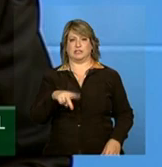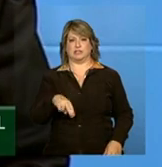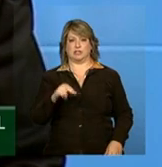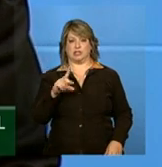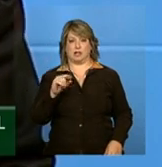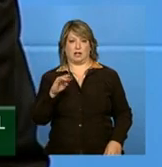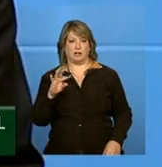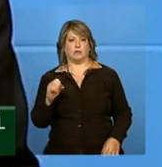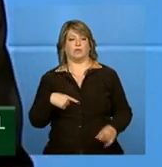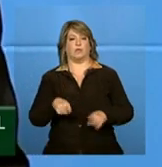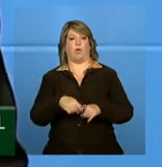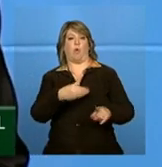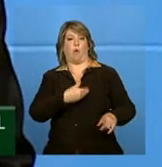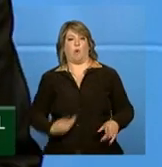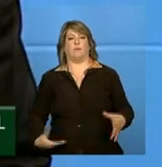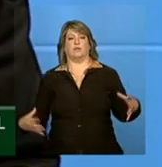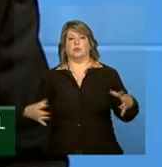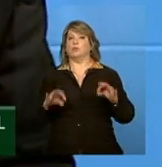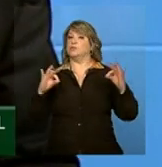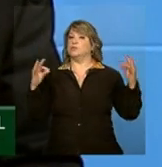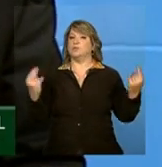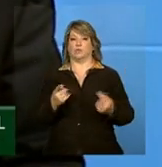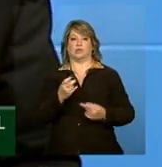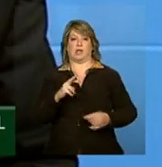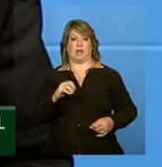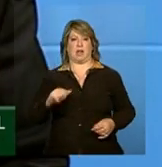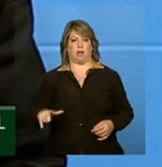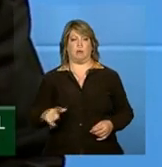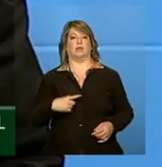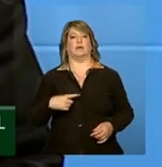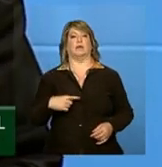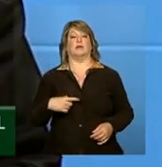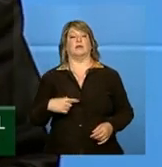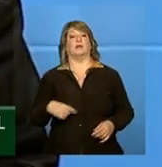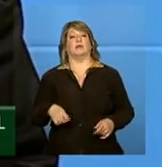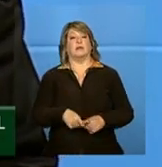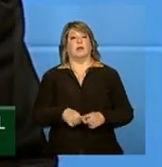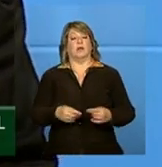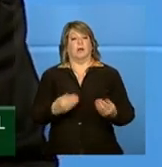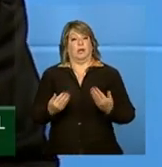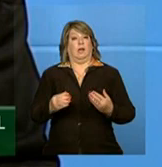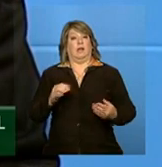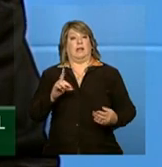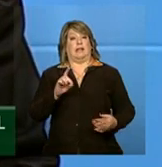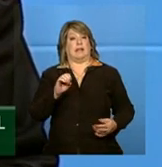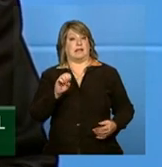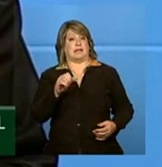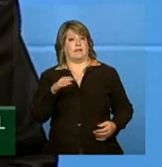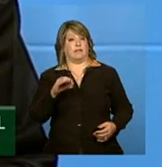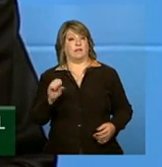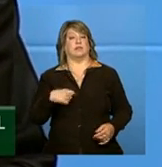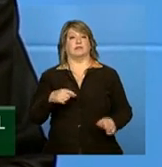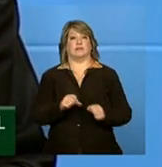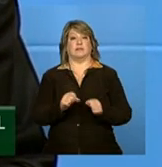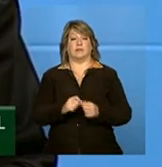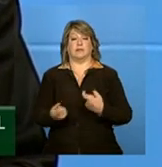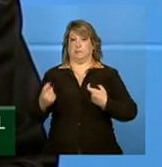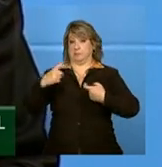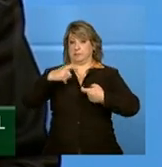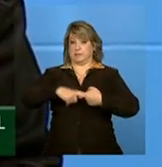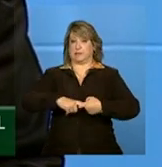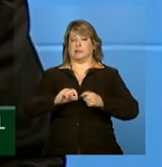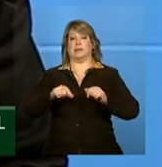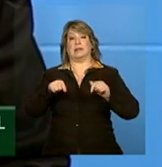a comunidade em termos gerais. Então, para ambos os desafios mencionados anteriormente, o estabelecimento de parcerias